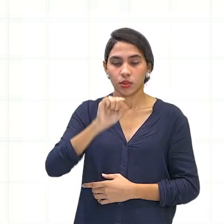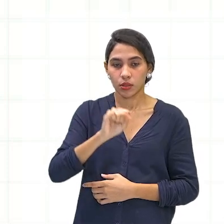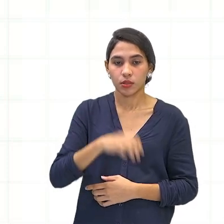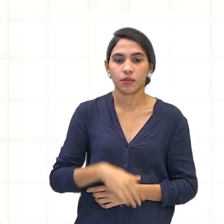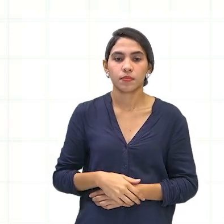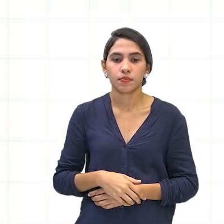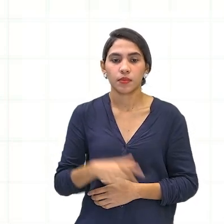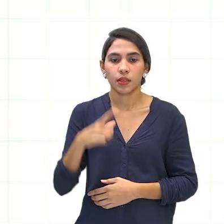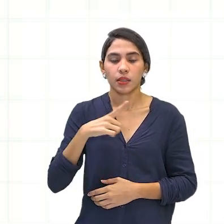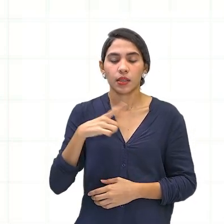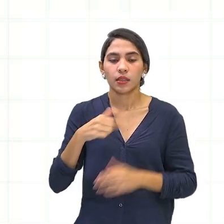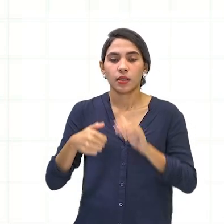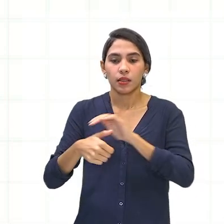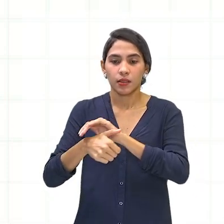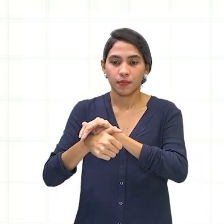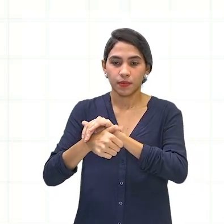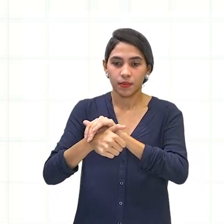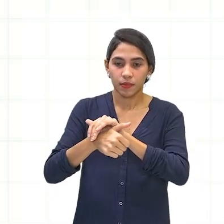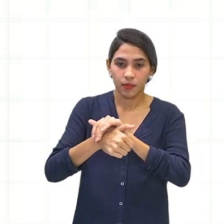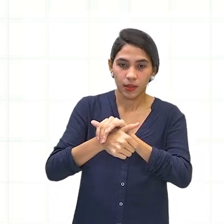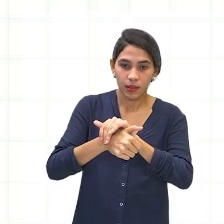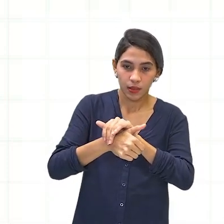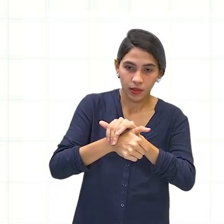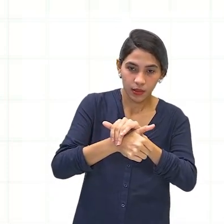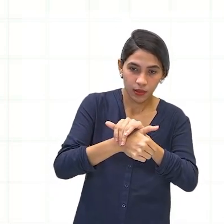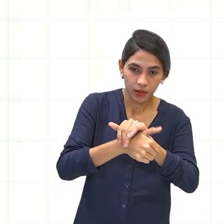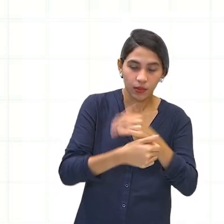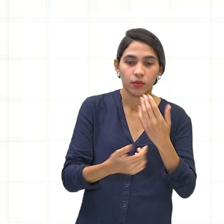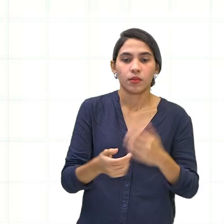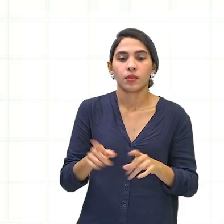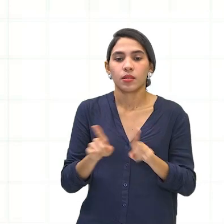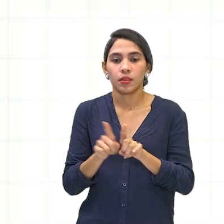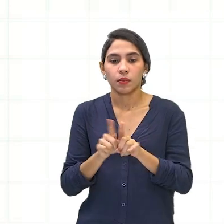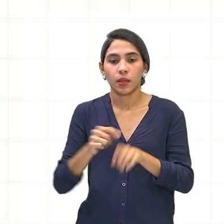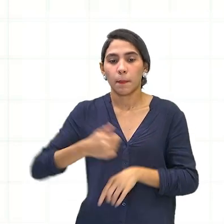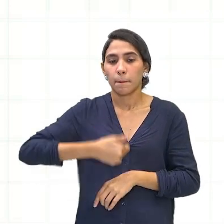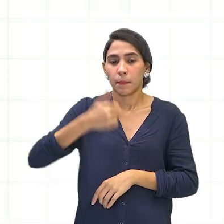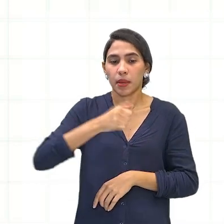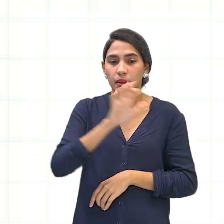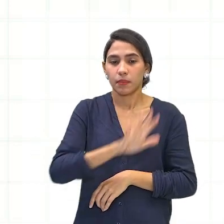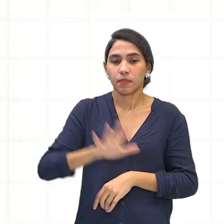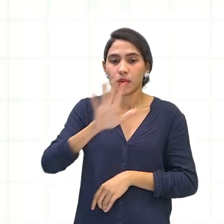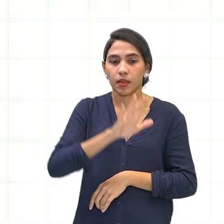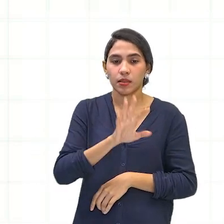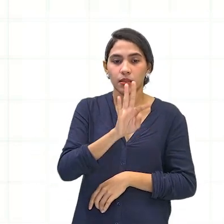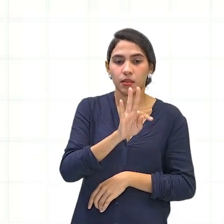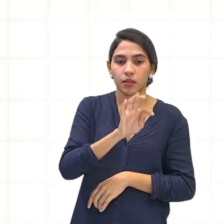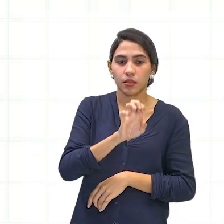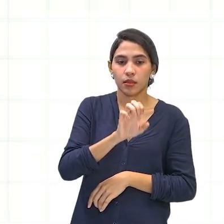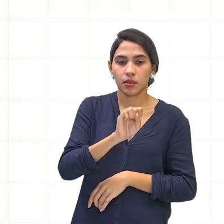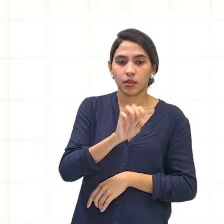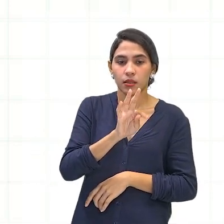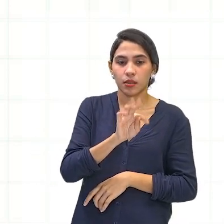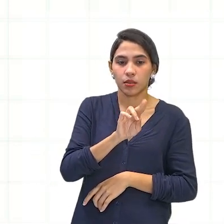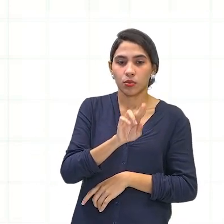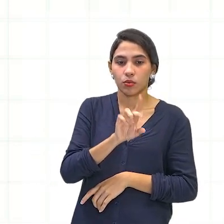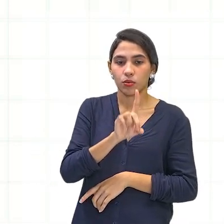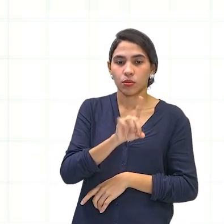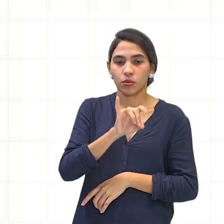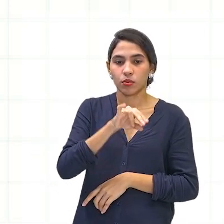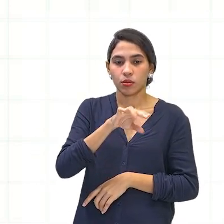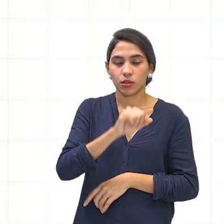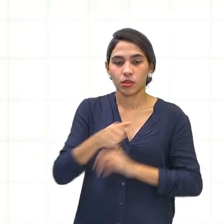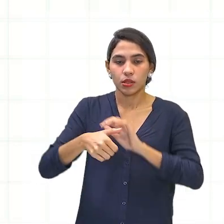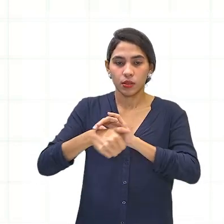Né, onde nós temos as tartarugas, por exemplo, que na nossa primeira imagem aqui, ó, os testudines, certo? Temos